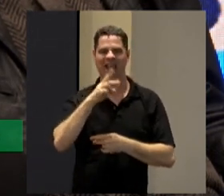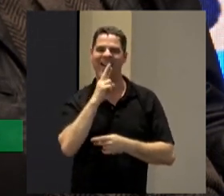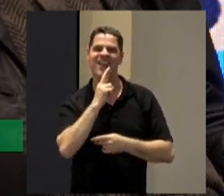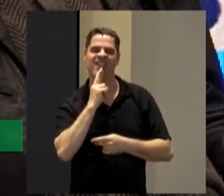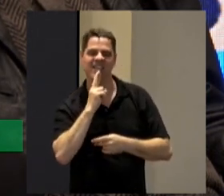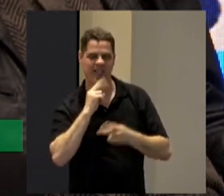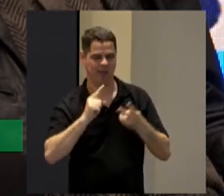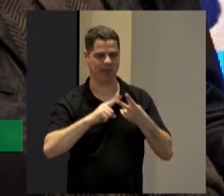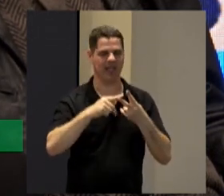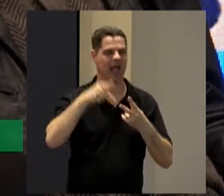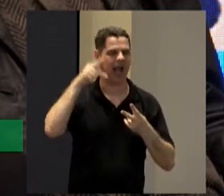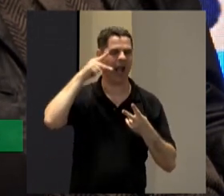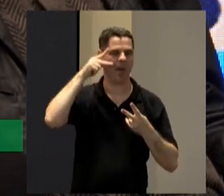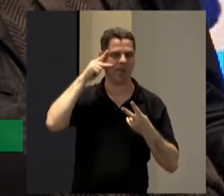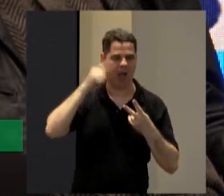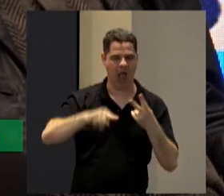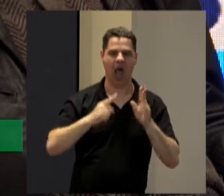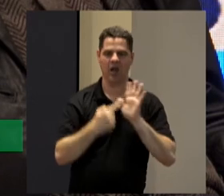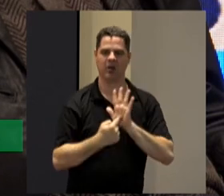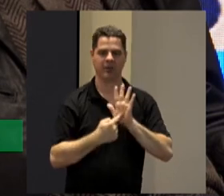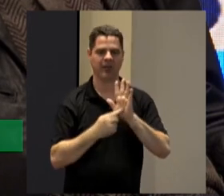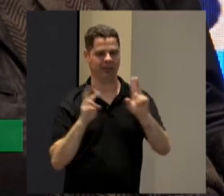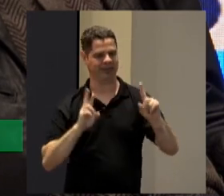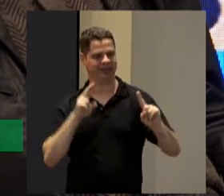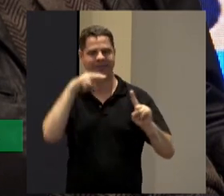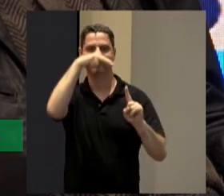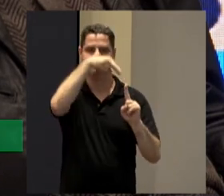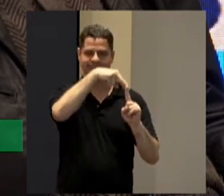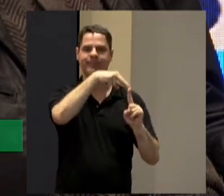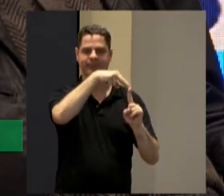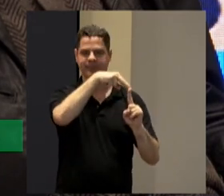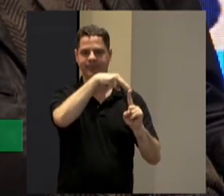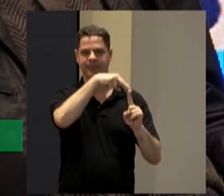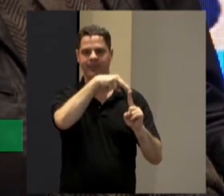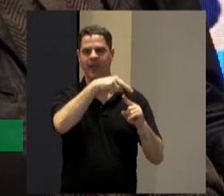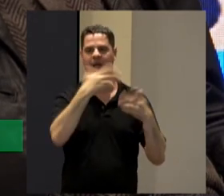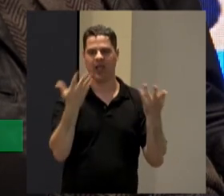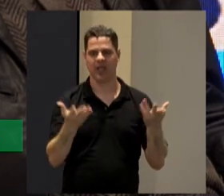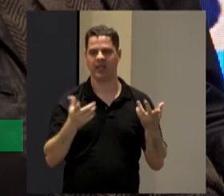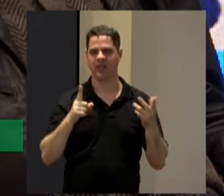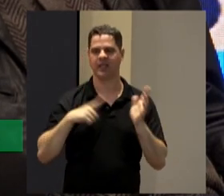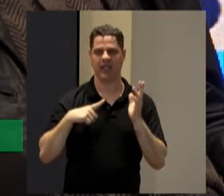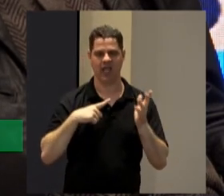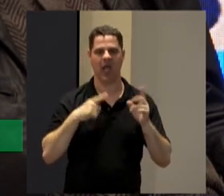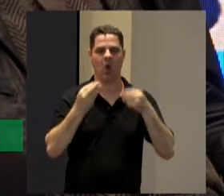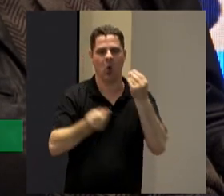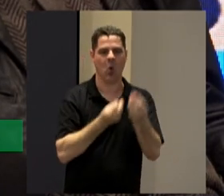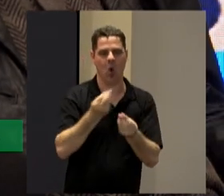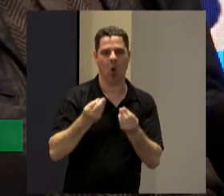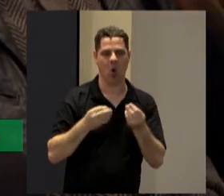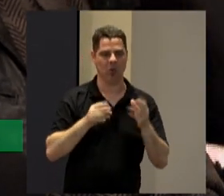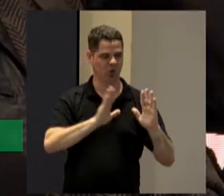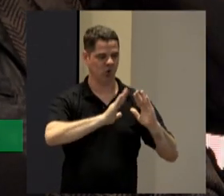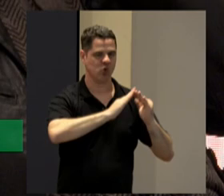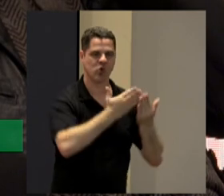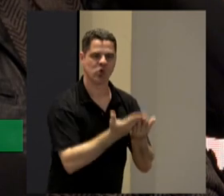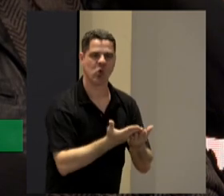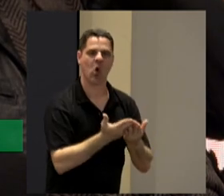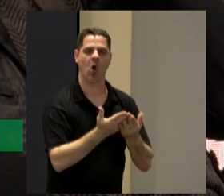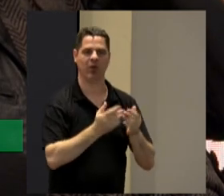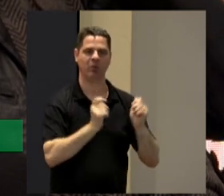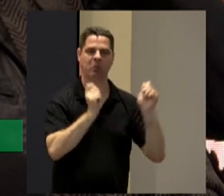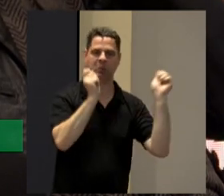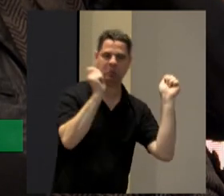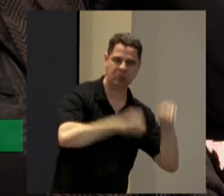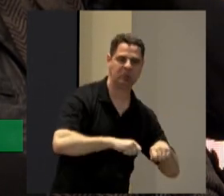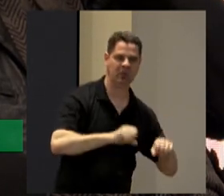Paula Felipe, né, que são referências. Então, nós temos trabalhos que são desenvolvidos nas nossas unidades com muita potência e